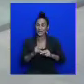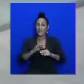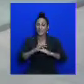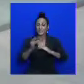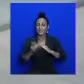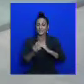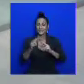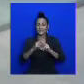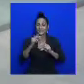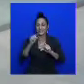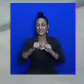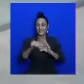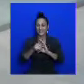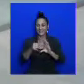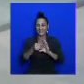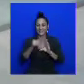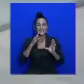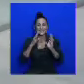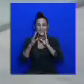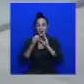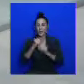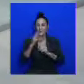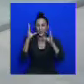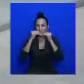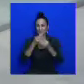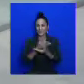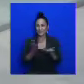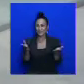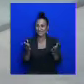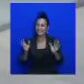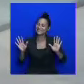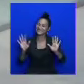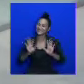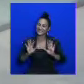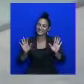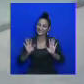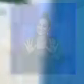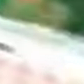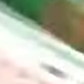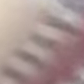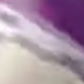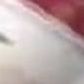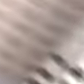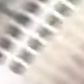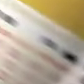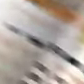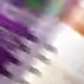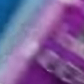Facebook e do YouTube da Caixa e da Rede TV. Uma ótima noite para você e até mais!